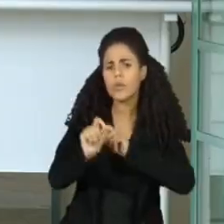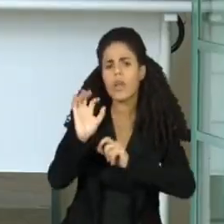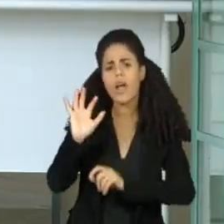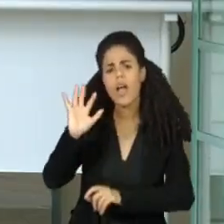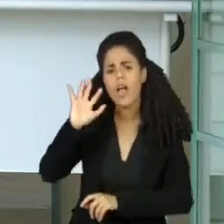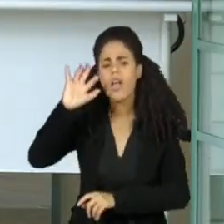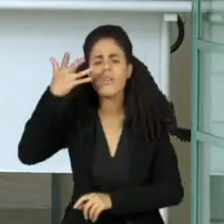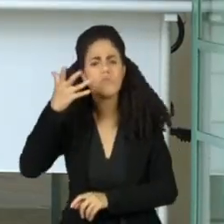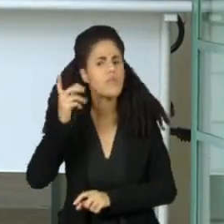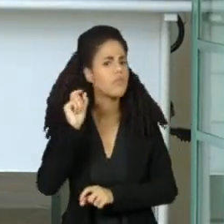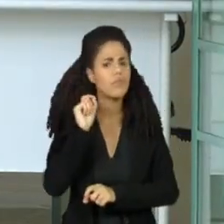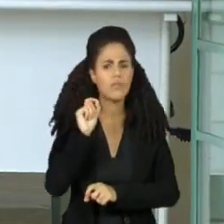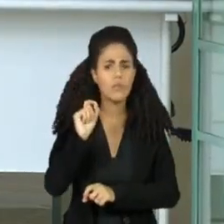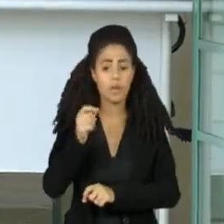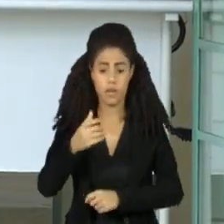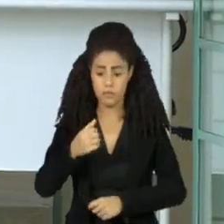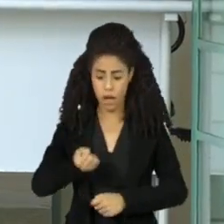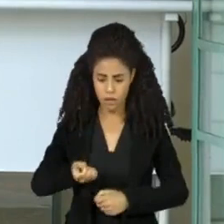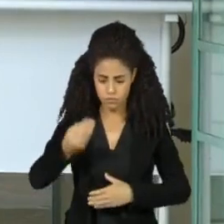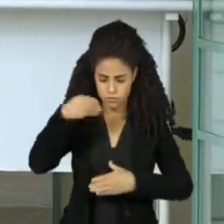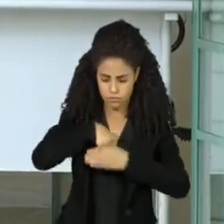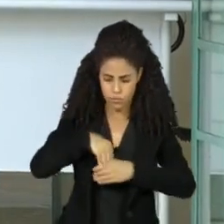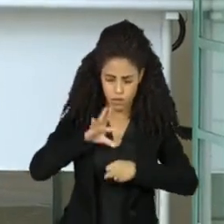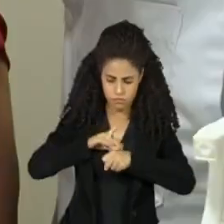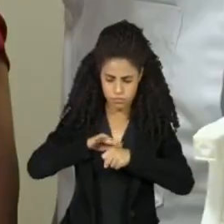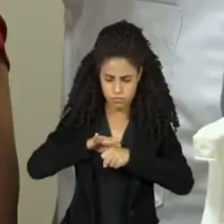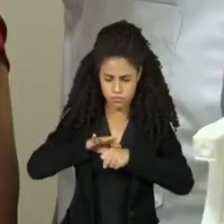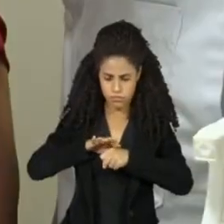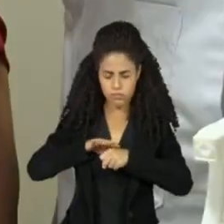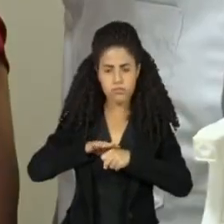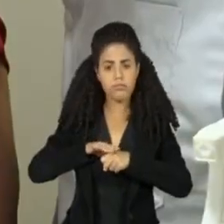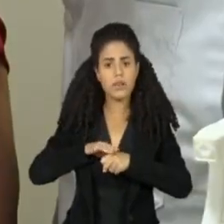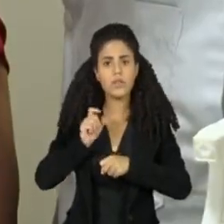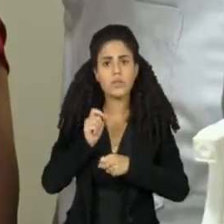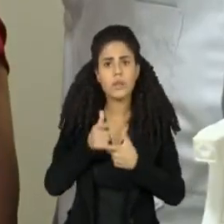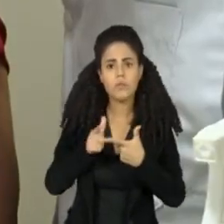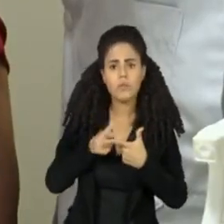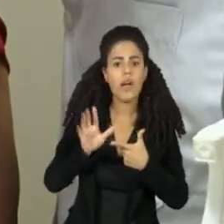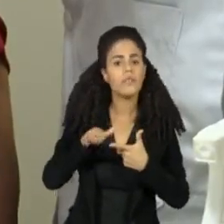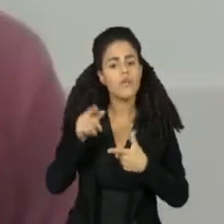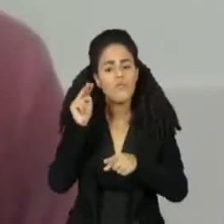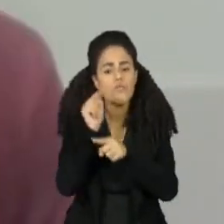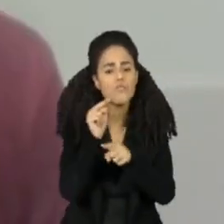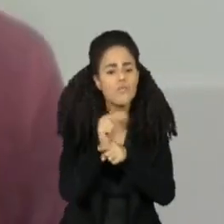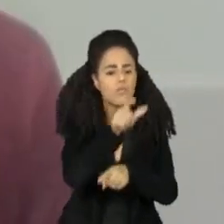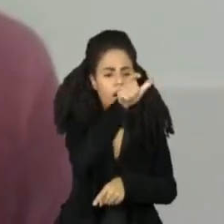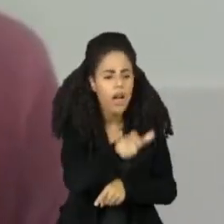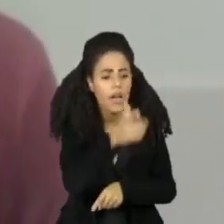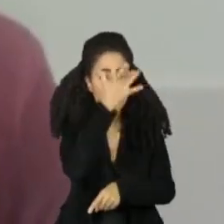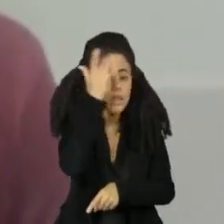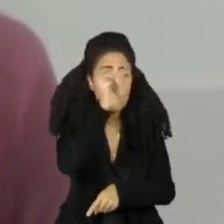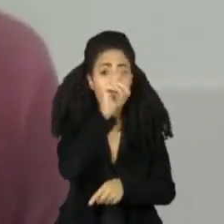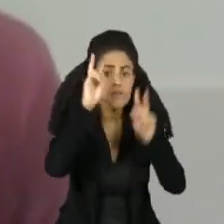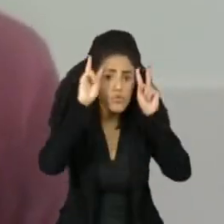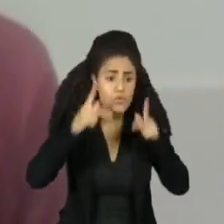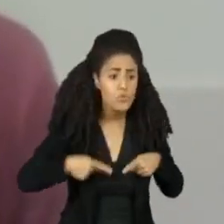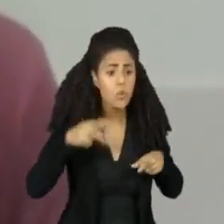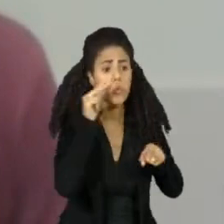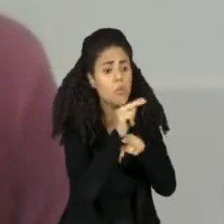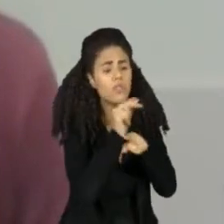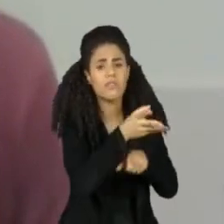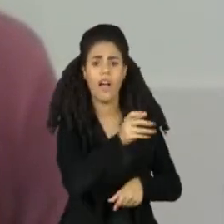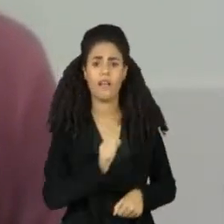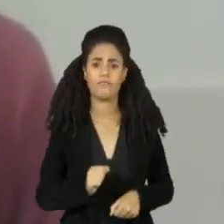resolver a questão da multimodalidade é Preciso olhar não para o problema mas para o paciente cuidado integral